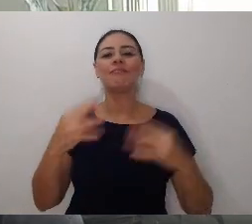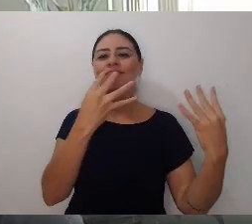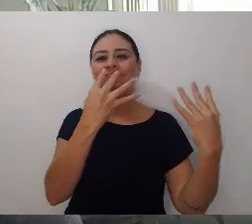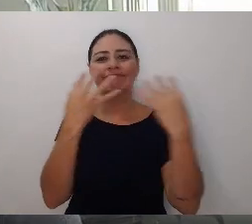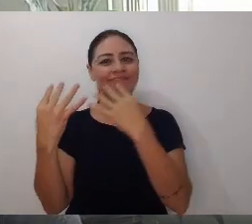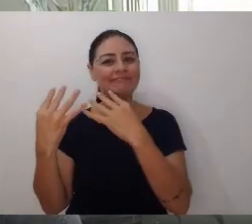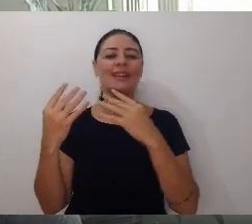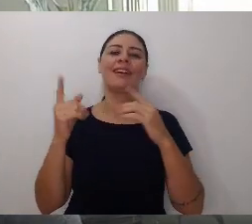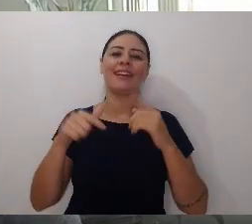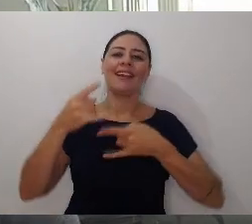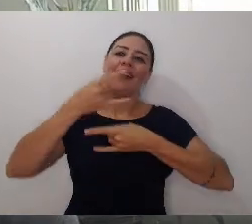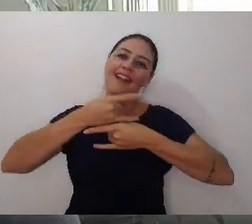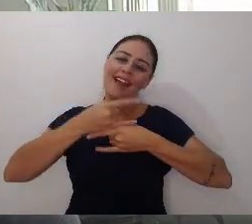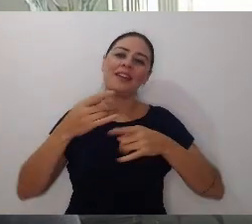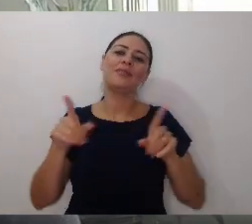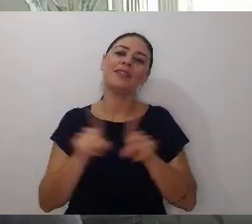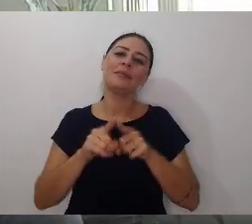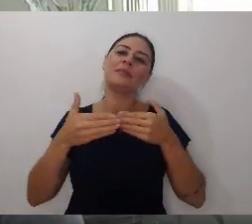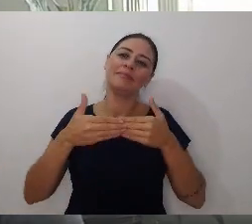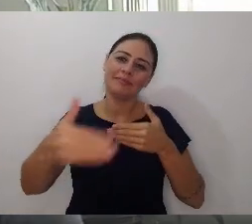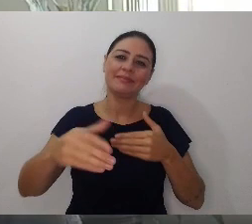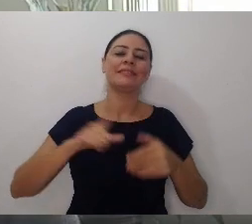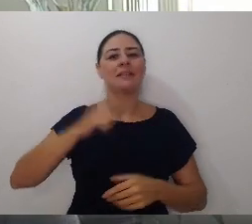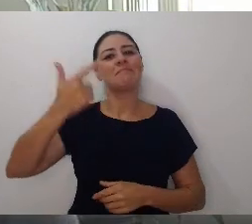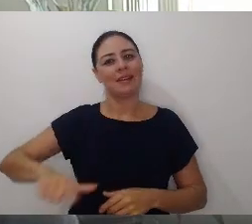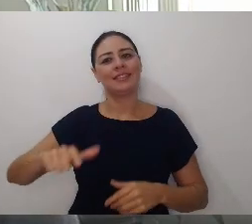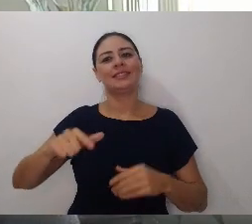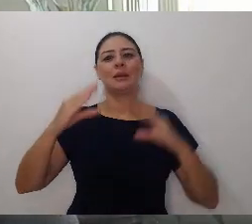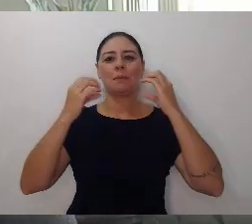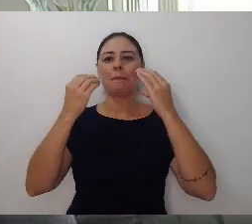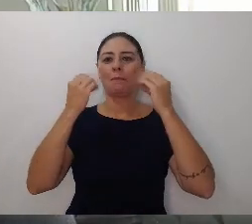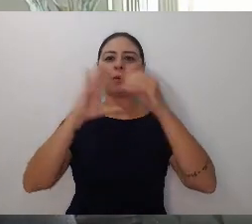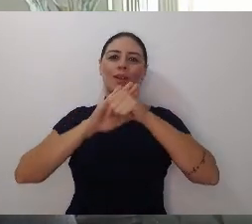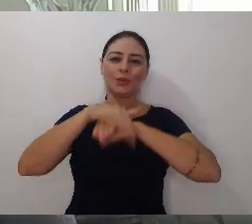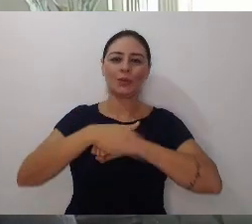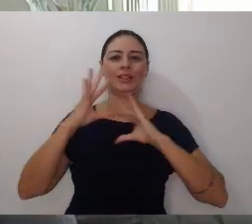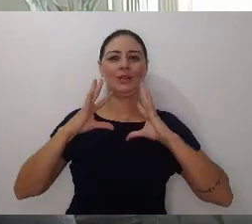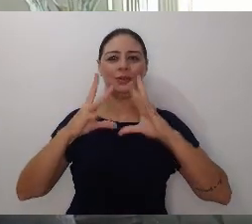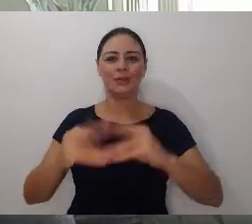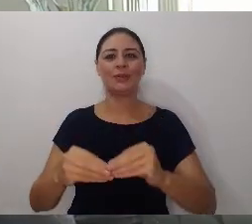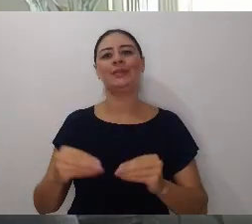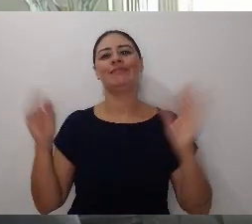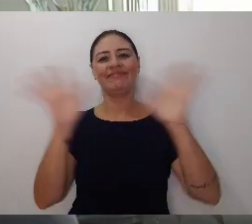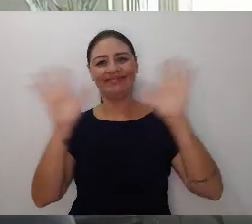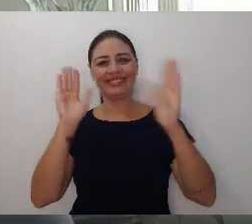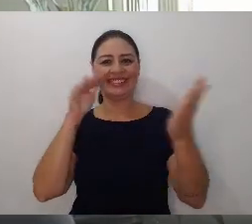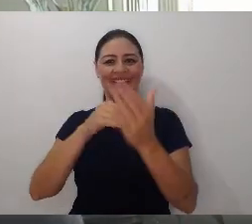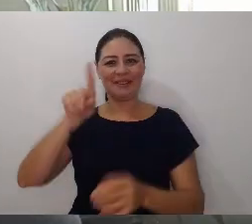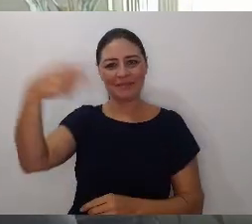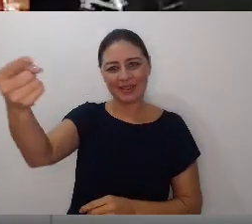Obrigada, então, a todos e todas que se fizeram presentes nessa live, né? E em breve teremos mais. Uma boa noite a